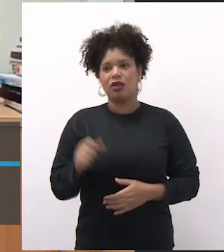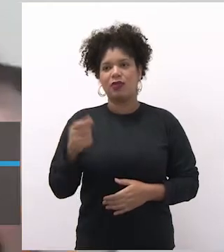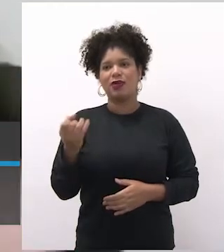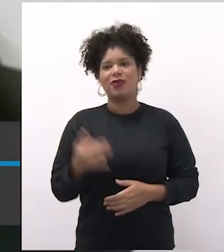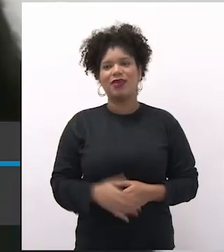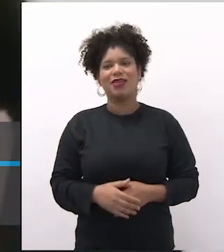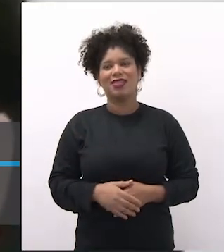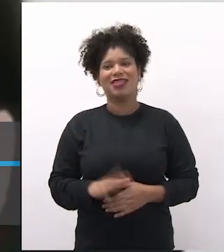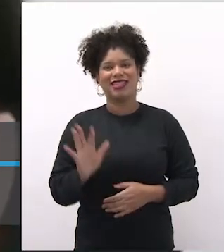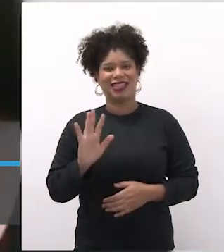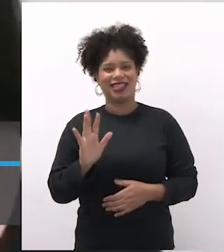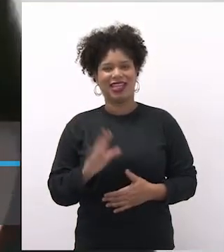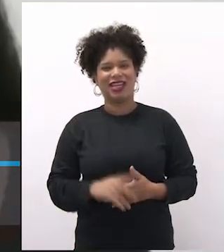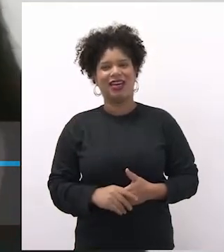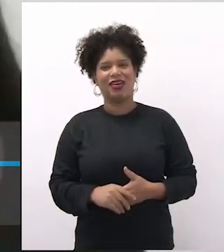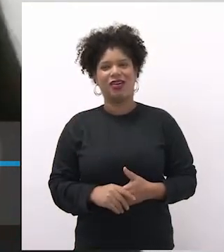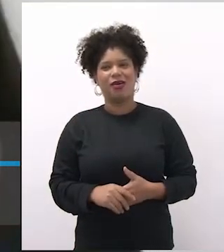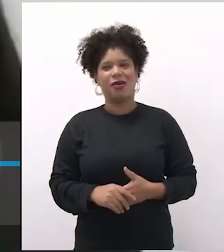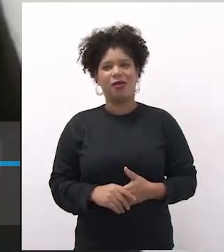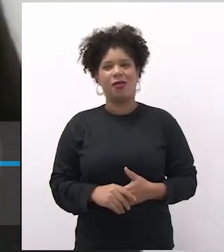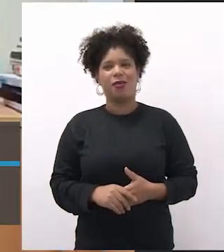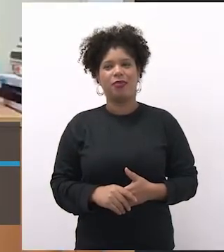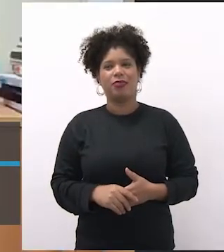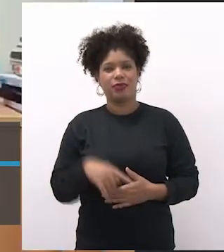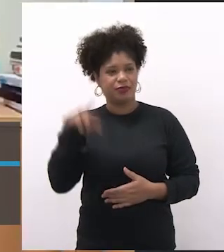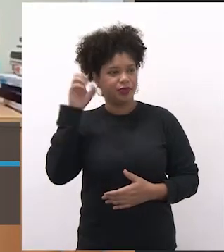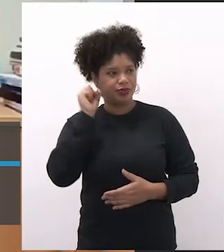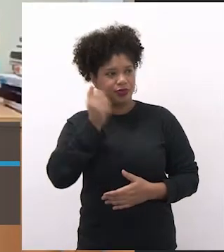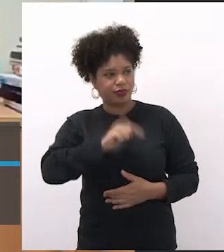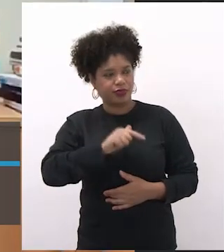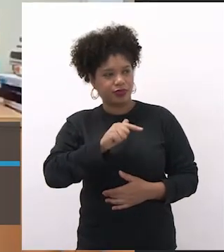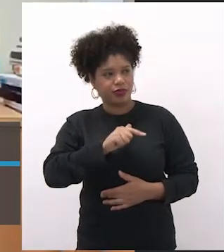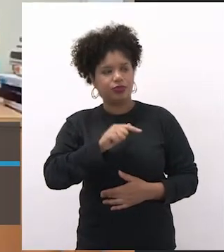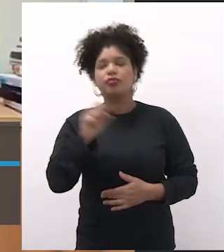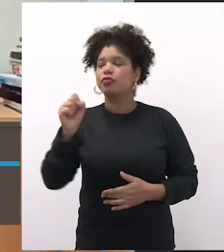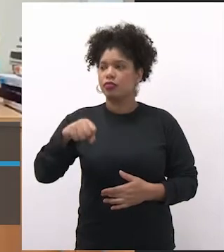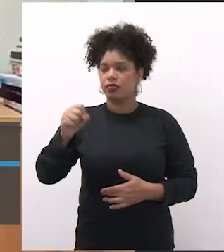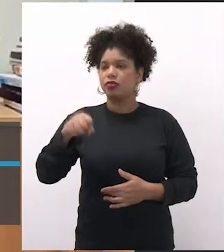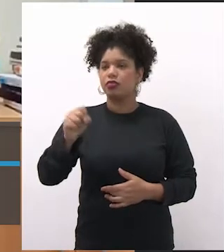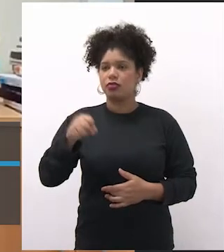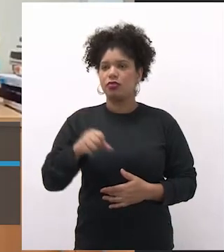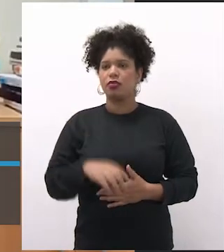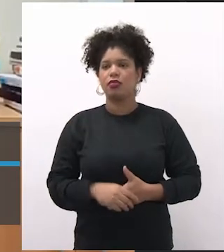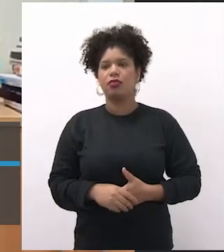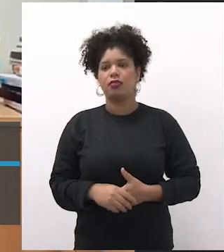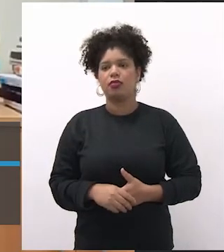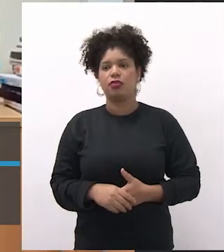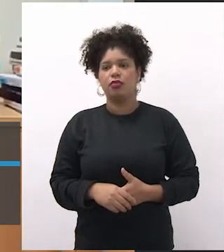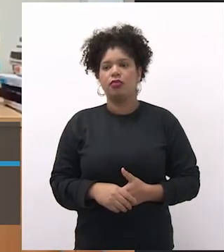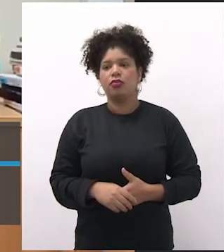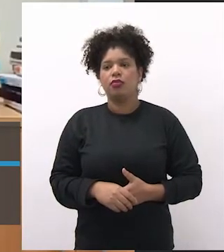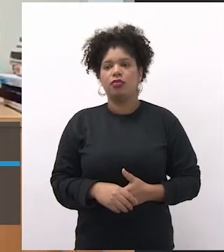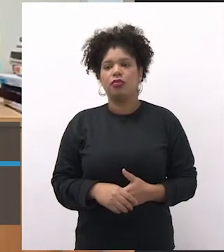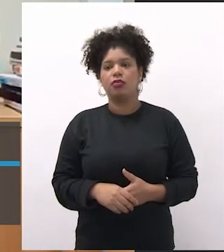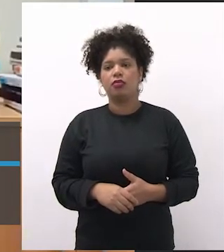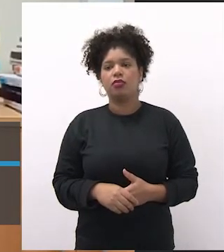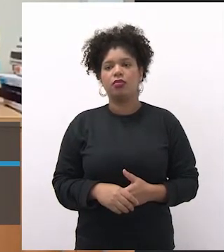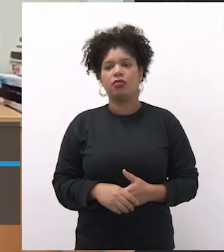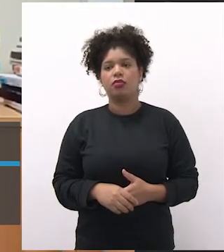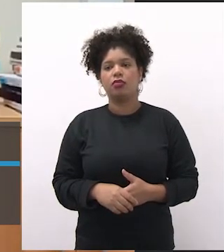pouquinho. O que eu acho muito... sim, o que eu acho muito bacana